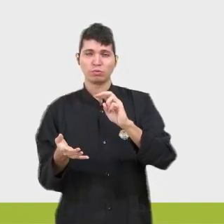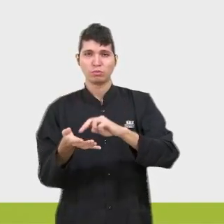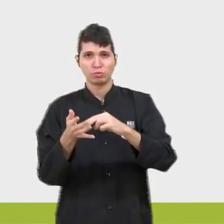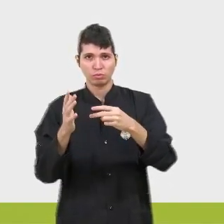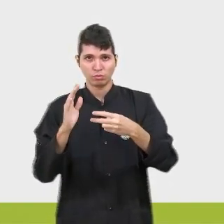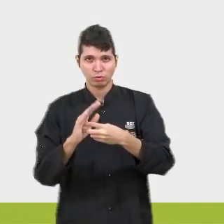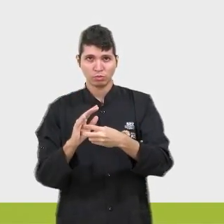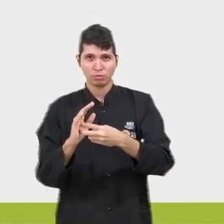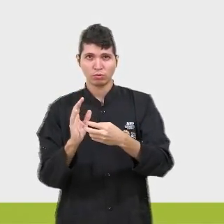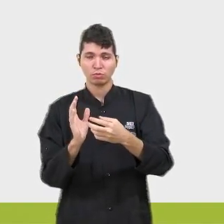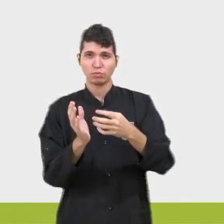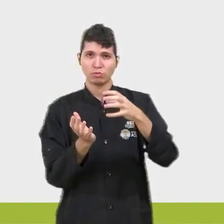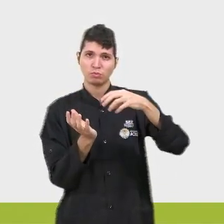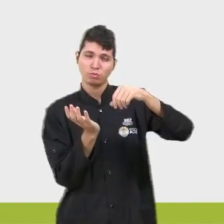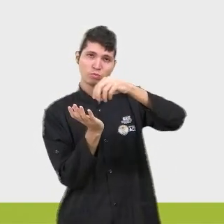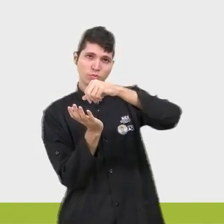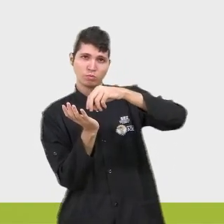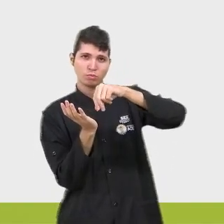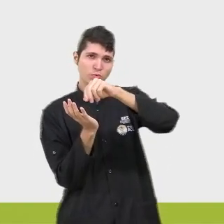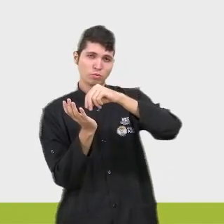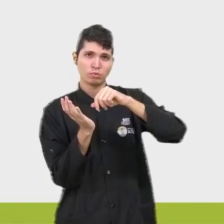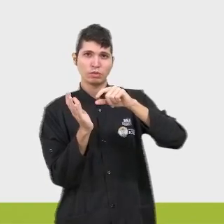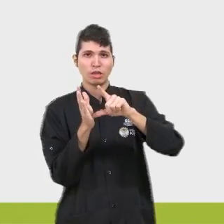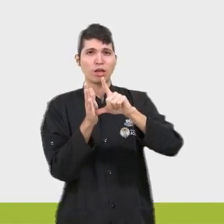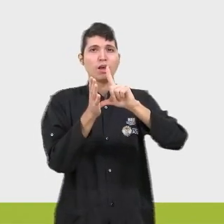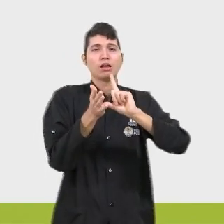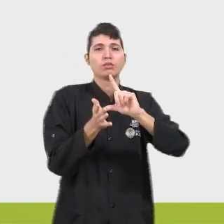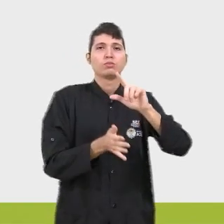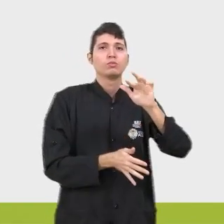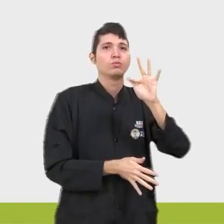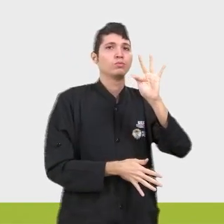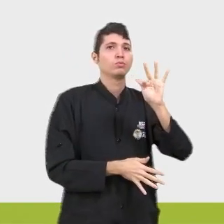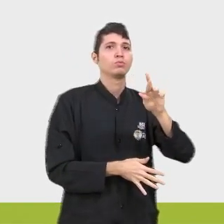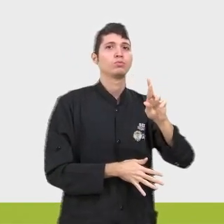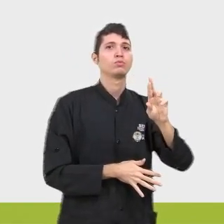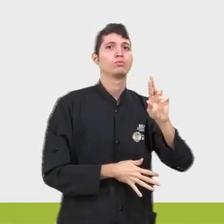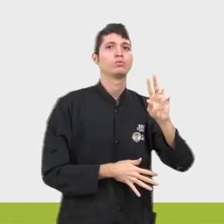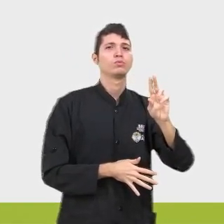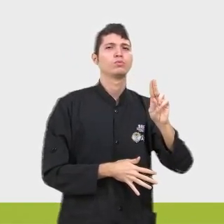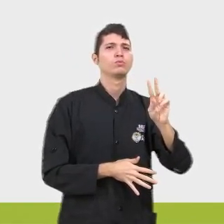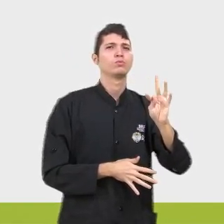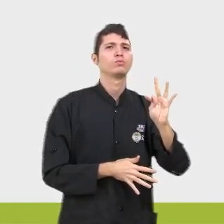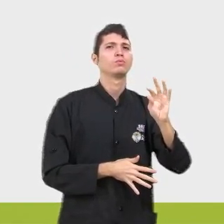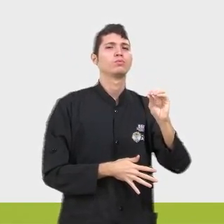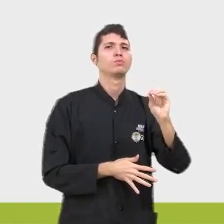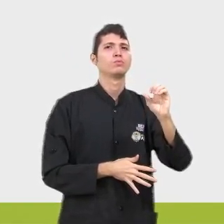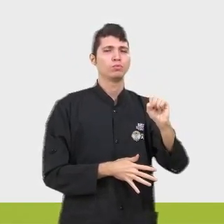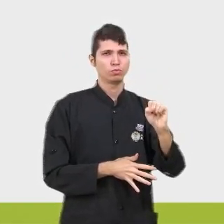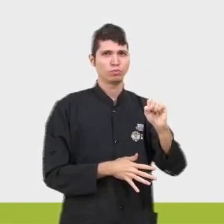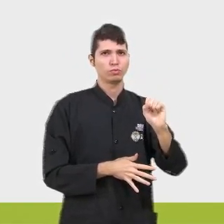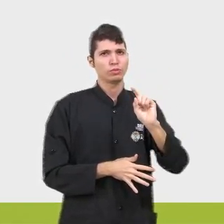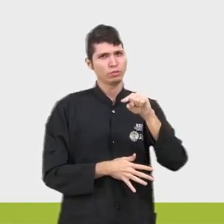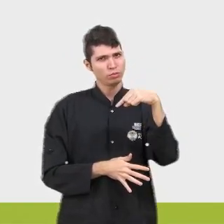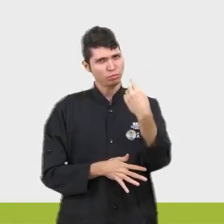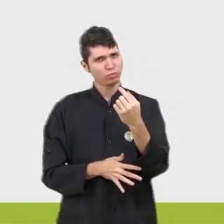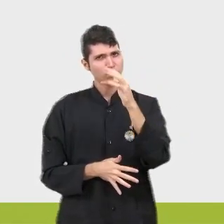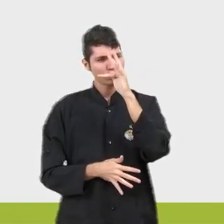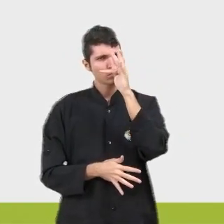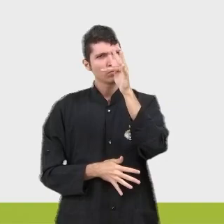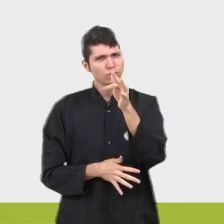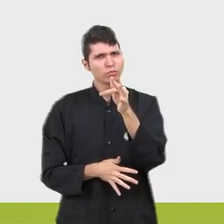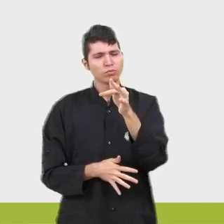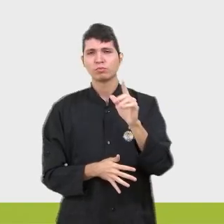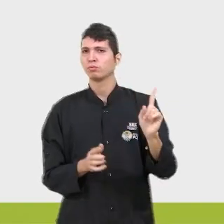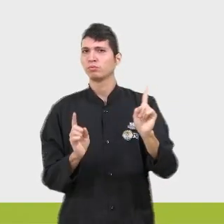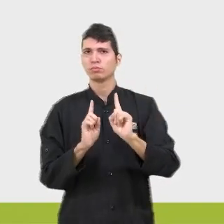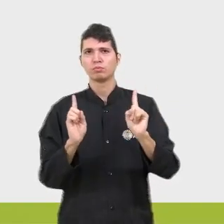surgiu antes dos frutos e depois das flores? Antes dos frutos e depois das